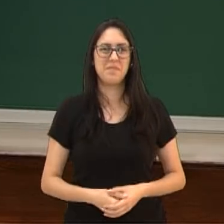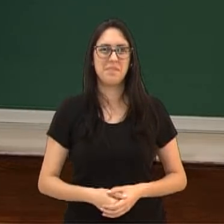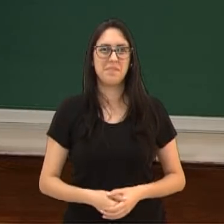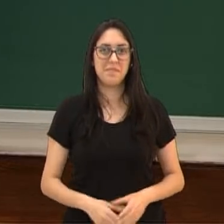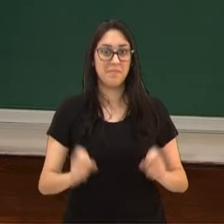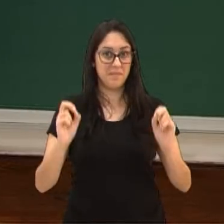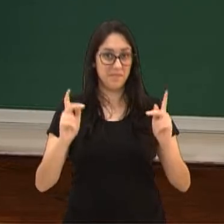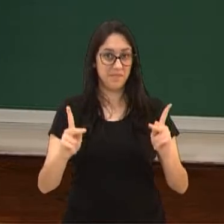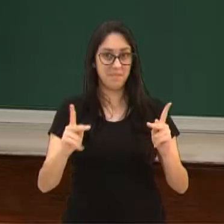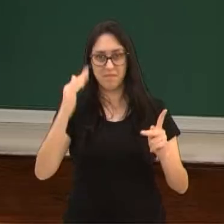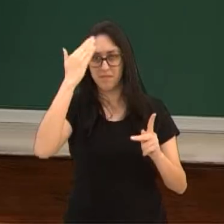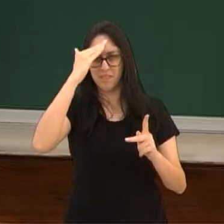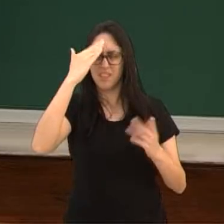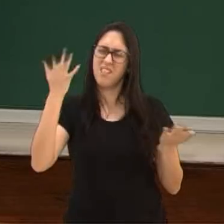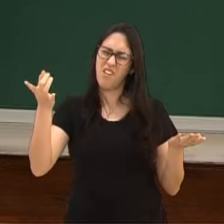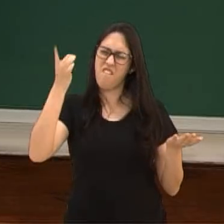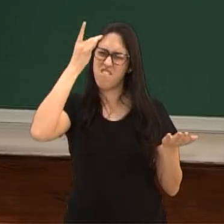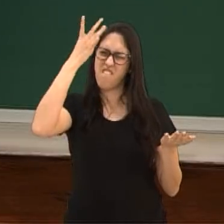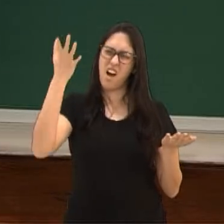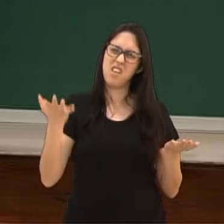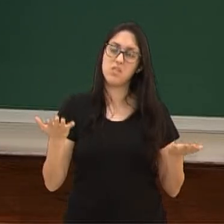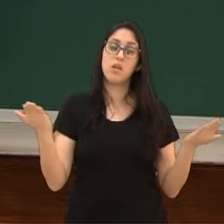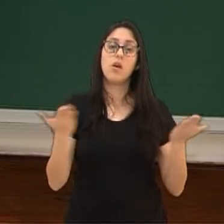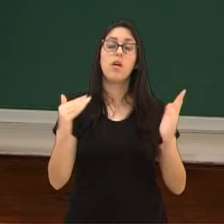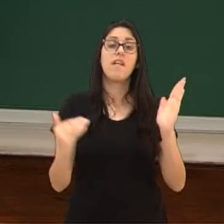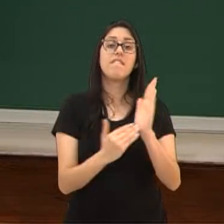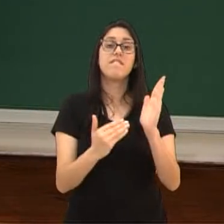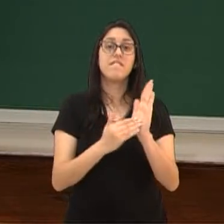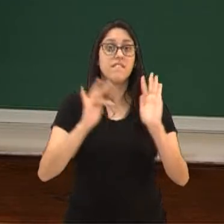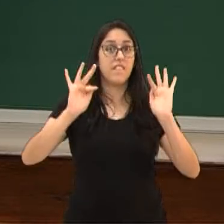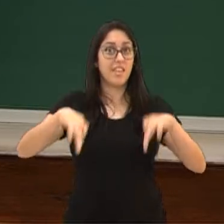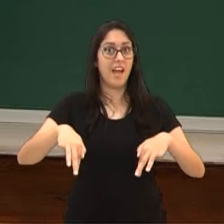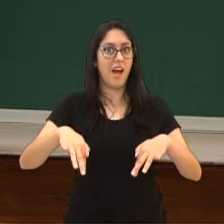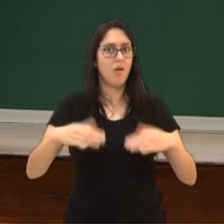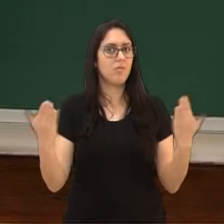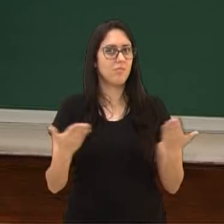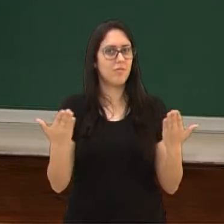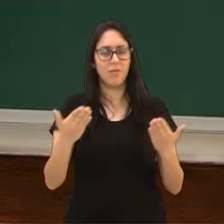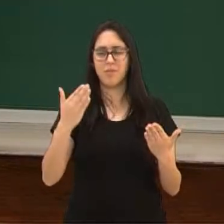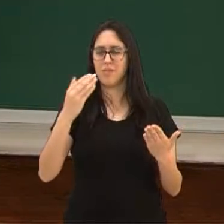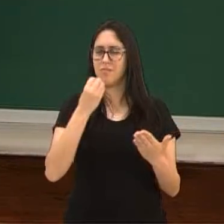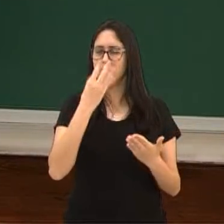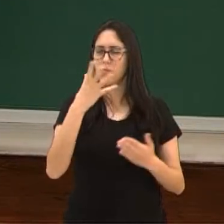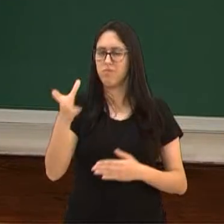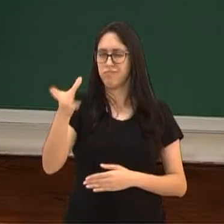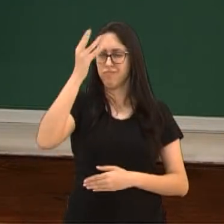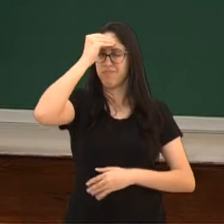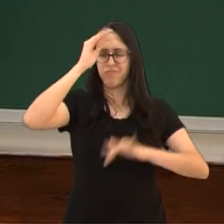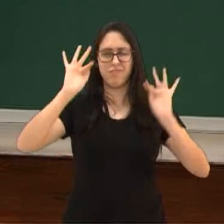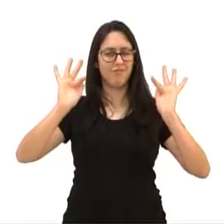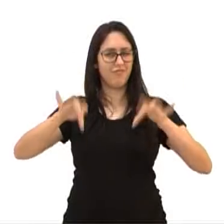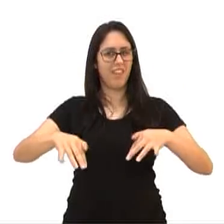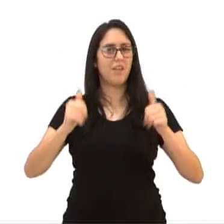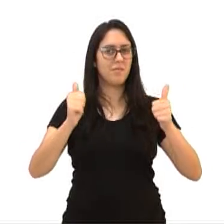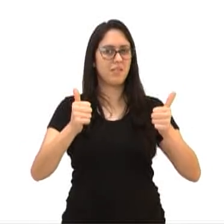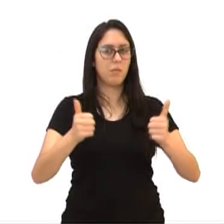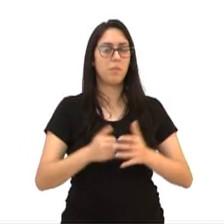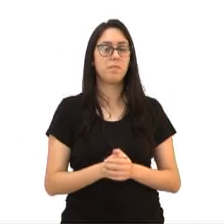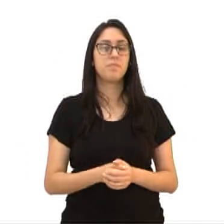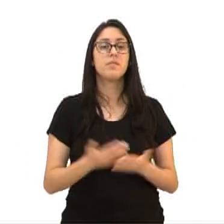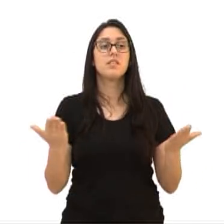Entendeu? Esse foi fácil, né, gente? Vamos para o último, então, e vamos fechar essa aula em grande estilo? Olha o 4, o que